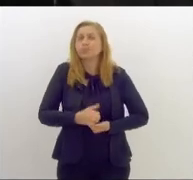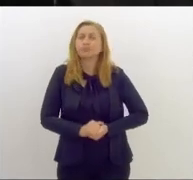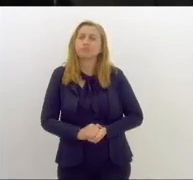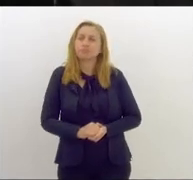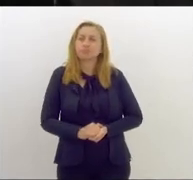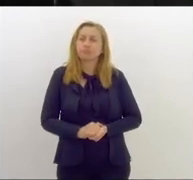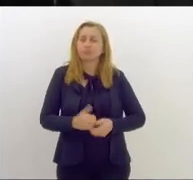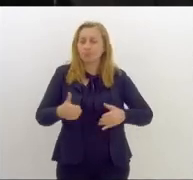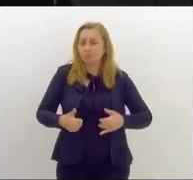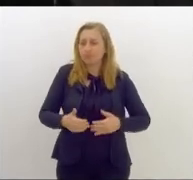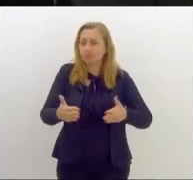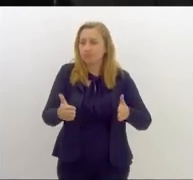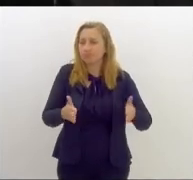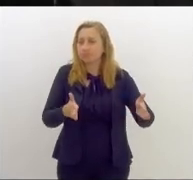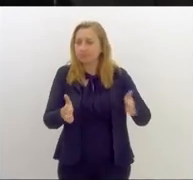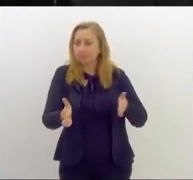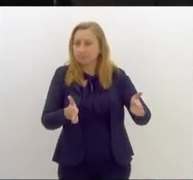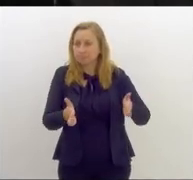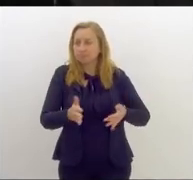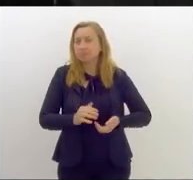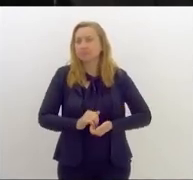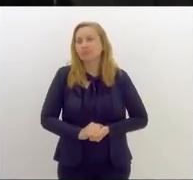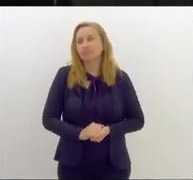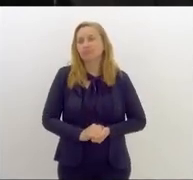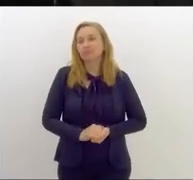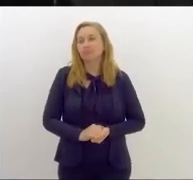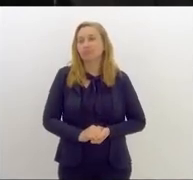a gente abriu o expediente inicial